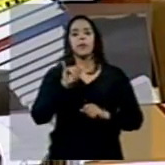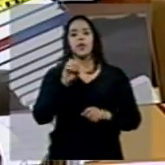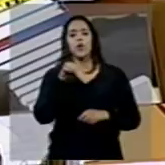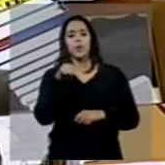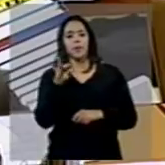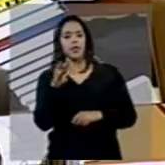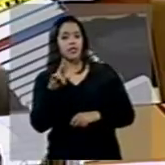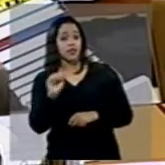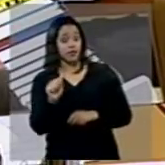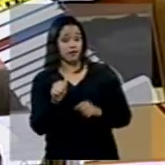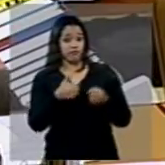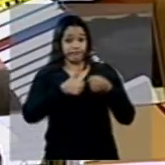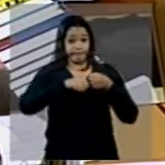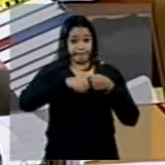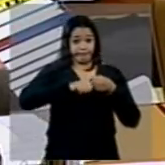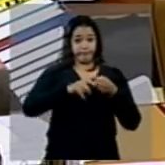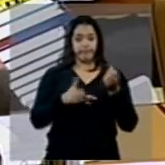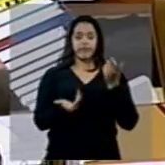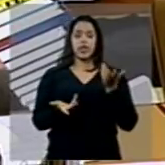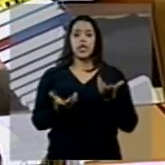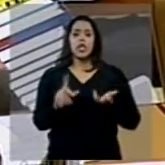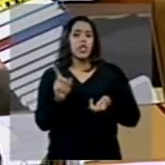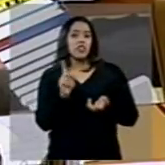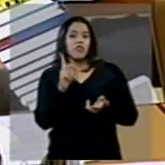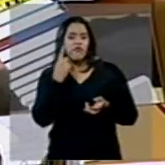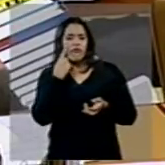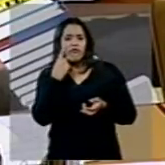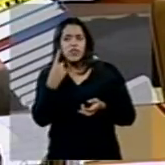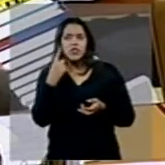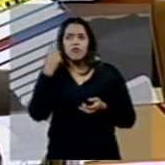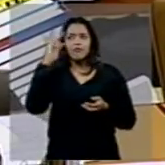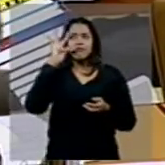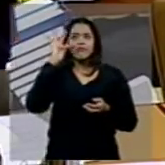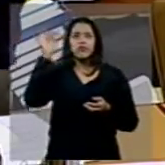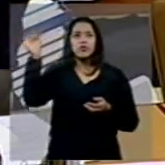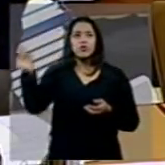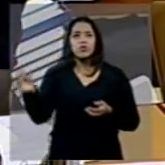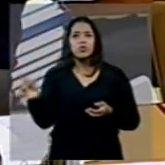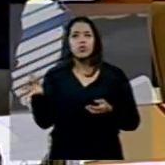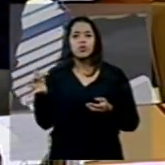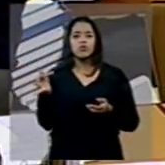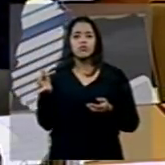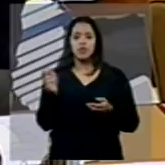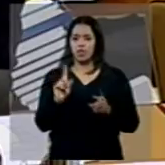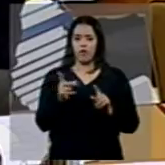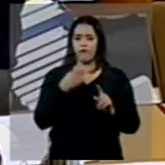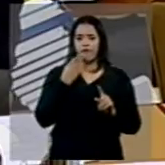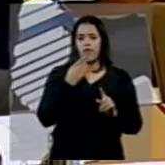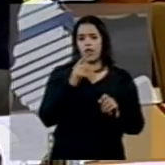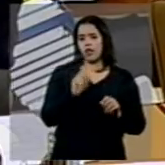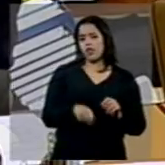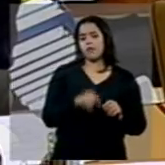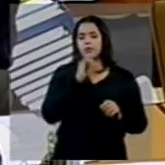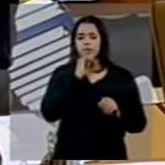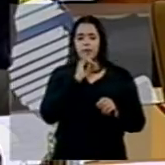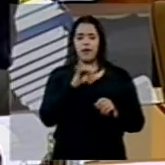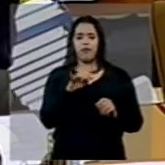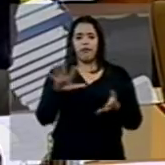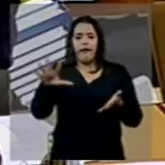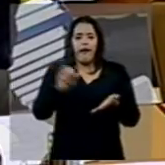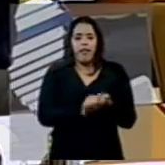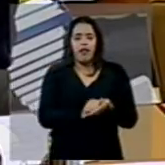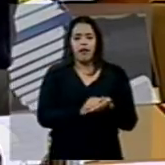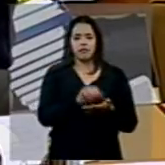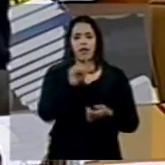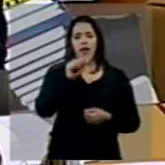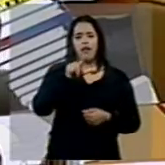E não previu o legislador. Não se trata aqui de alistamento, não se trata